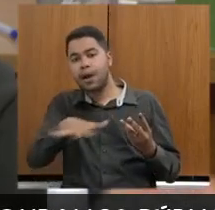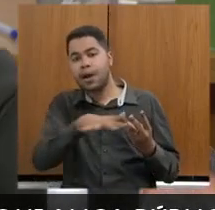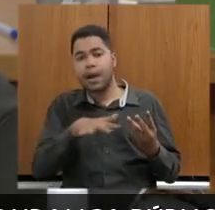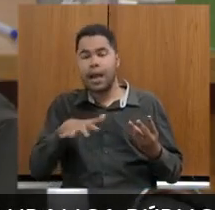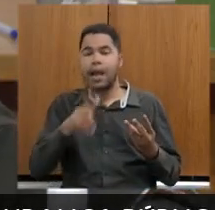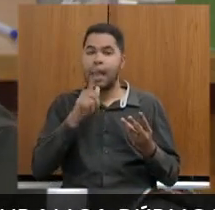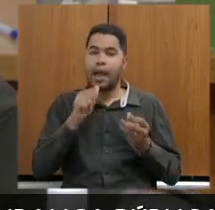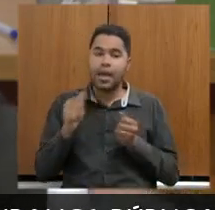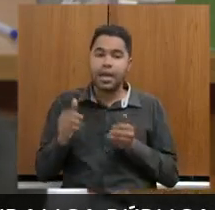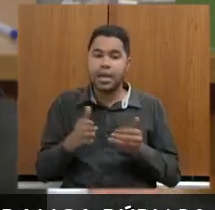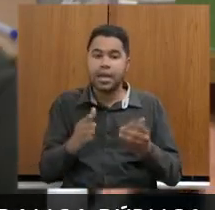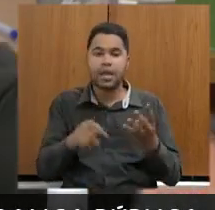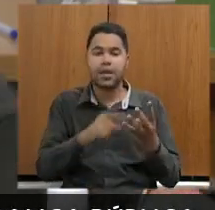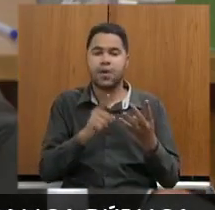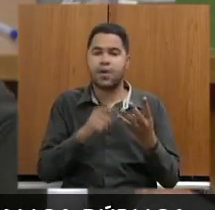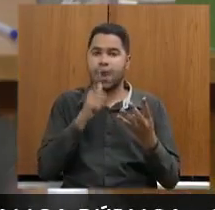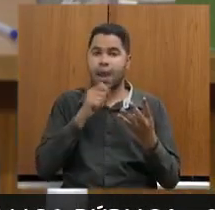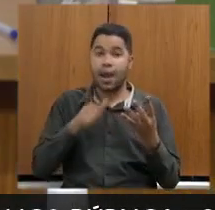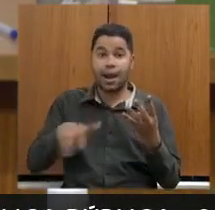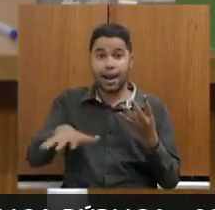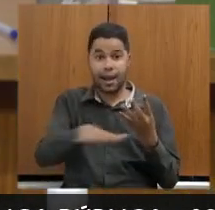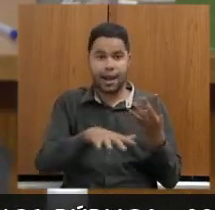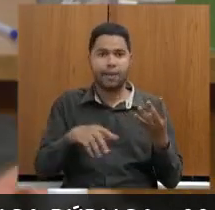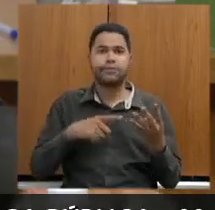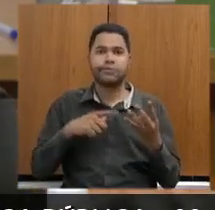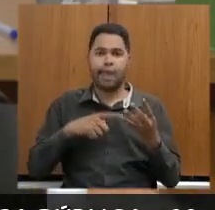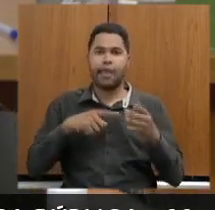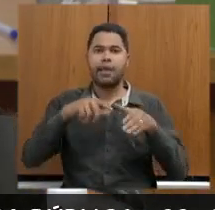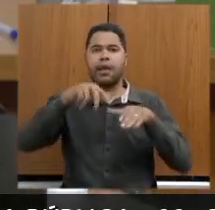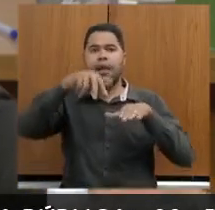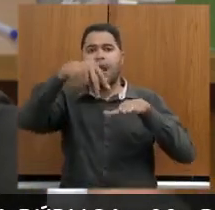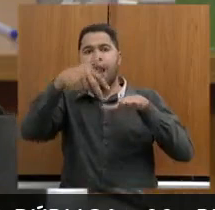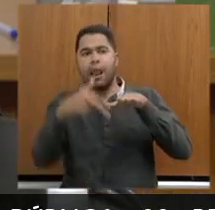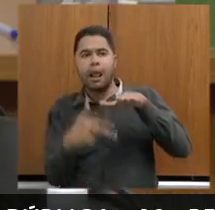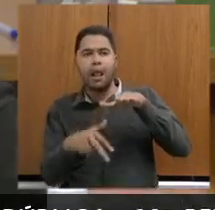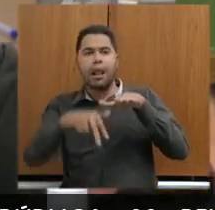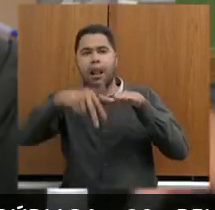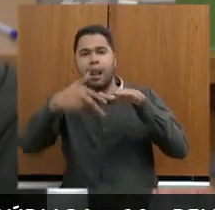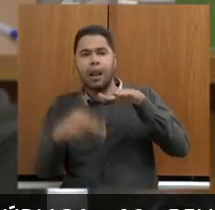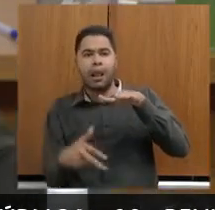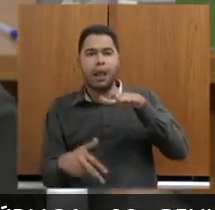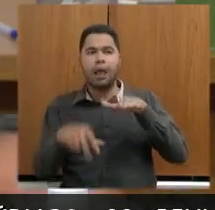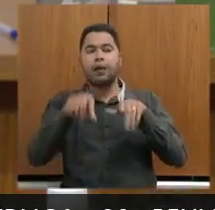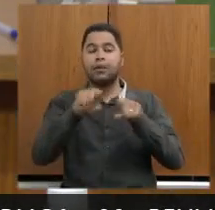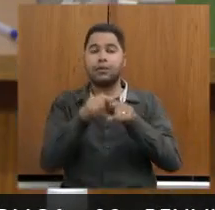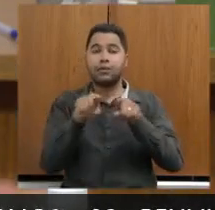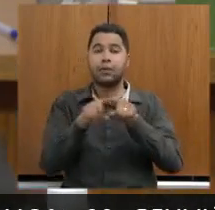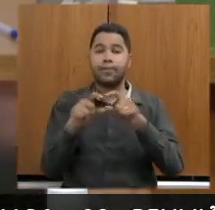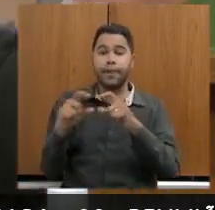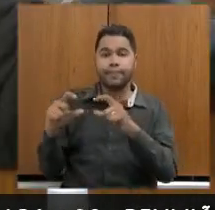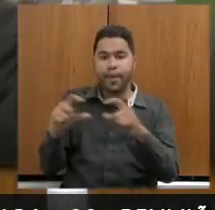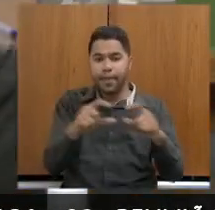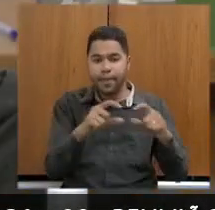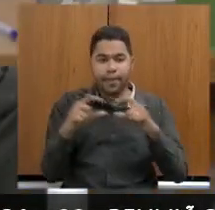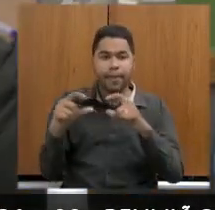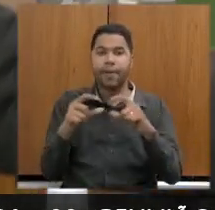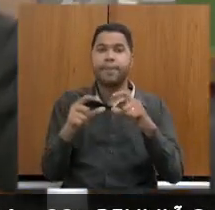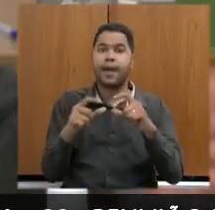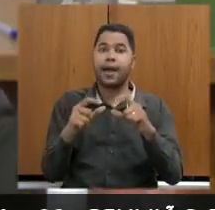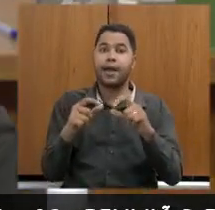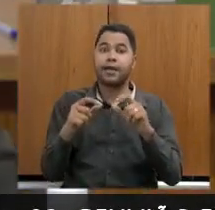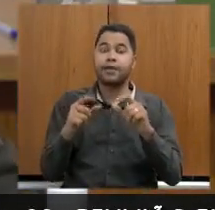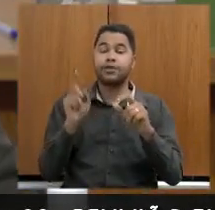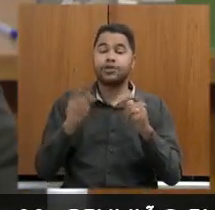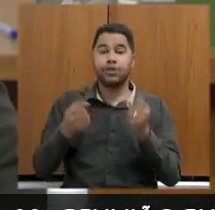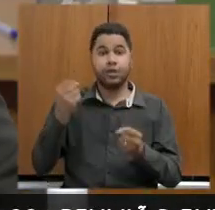tem rios e lagos porque nós temos muito afogamento da mesma forma o número de emplacamento de veículos E aí a gente tem